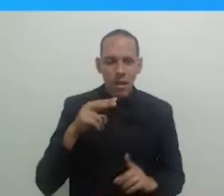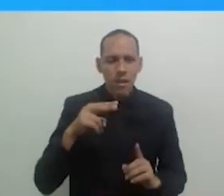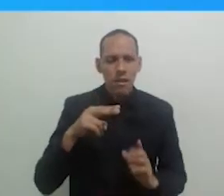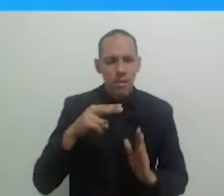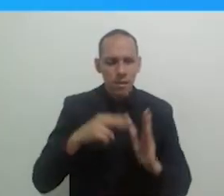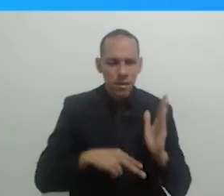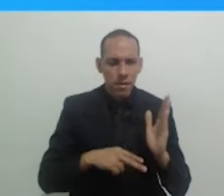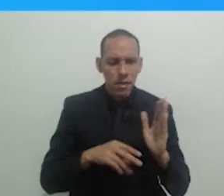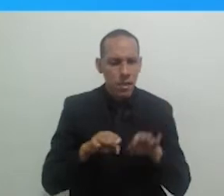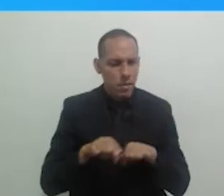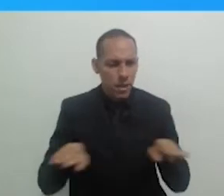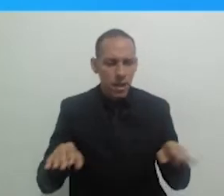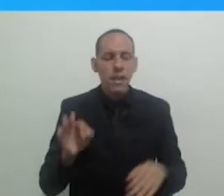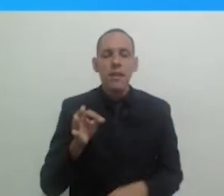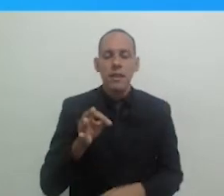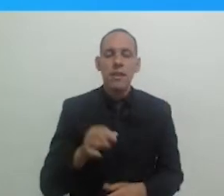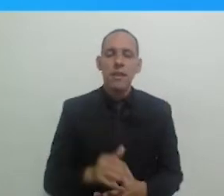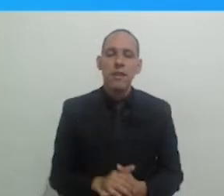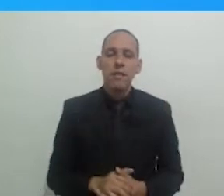mesa. Não mesa.